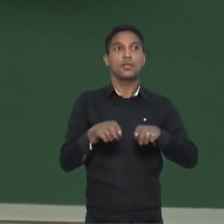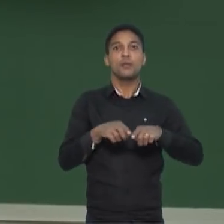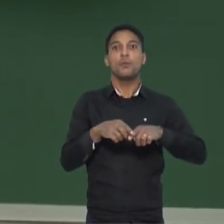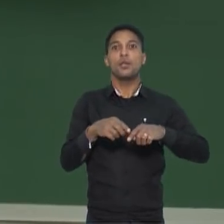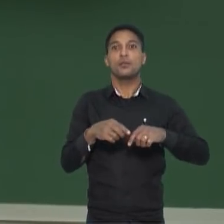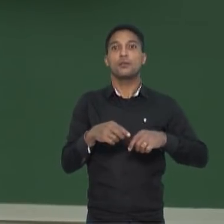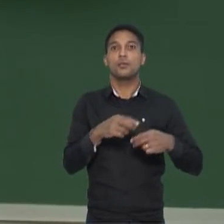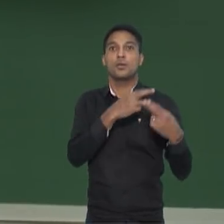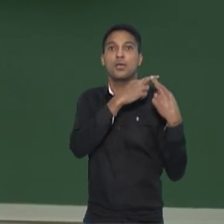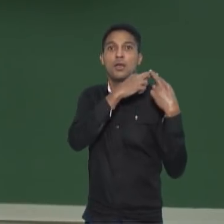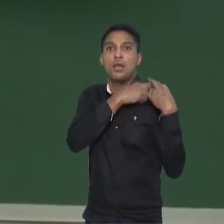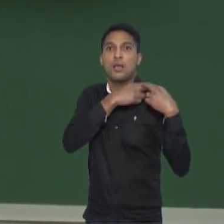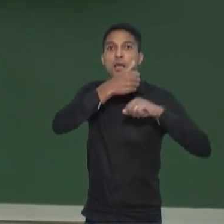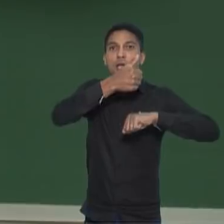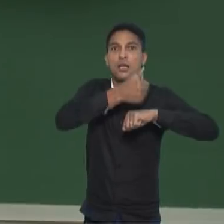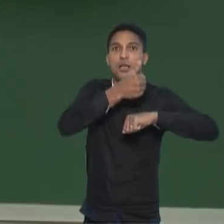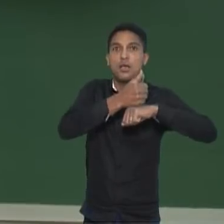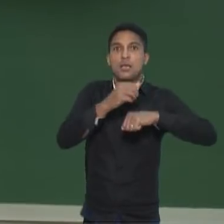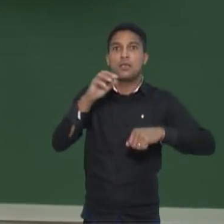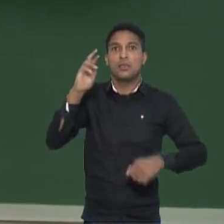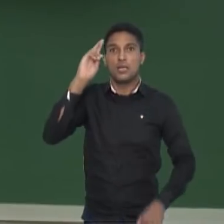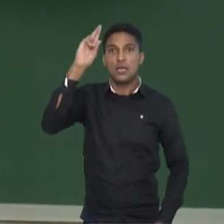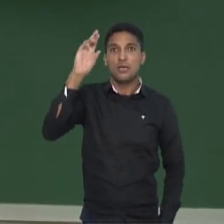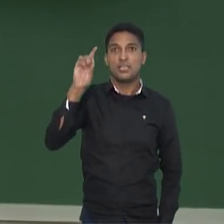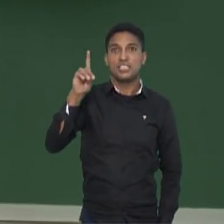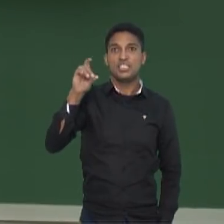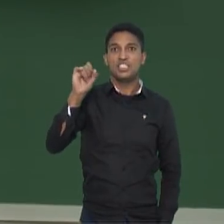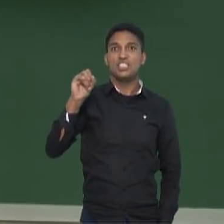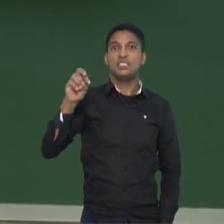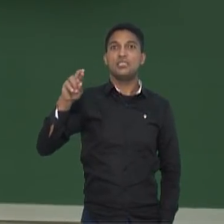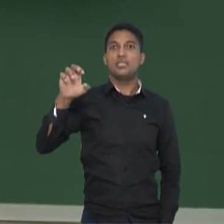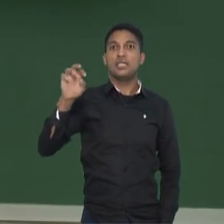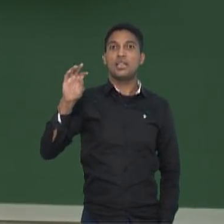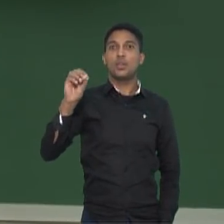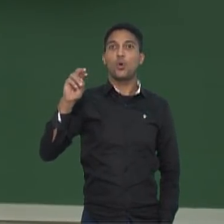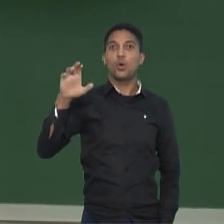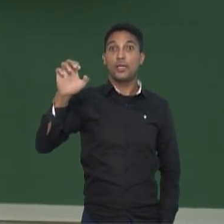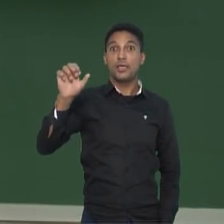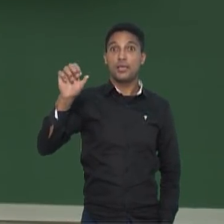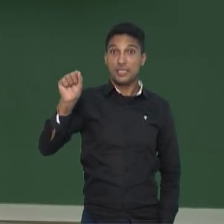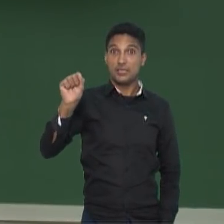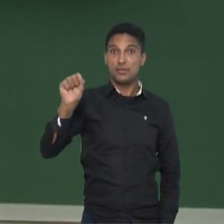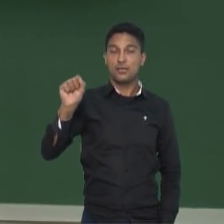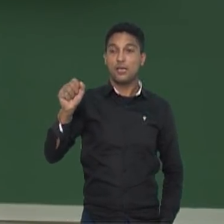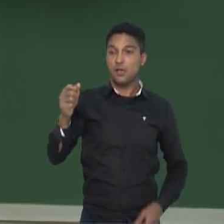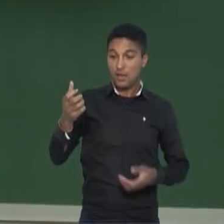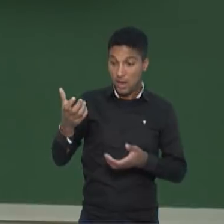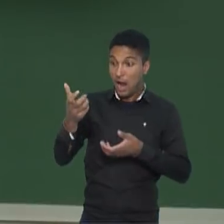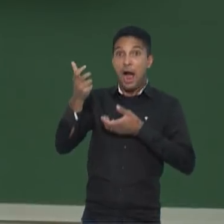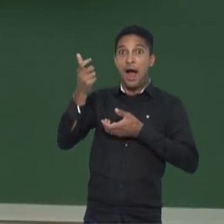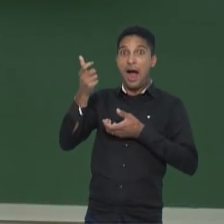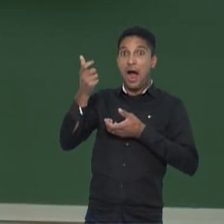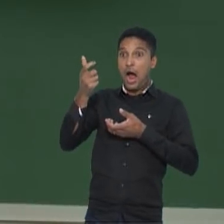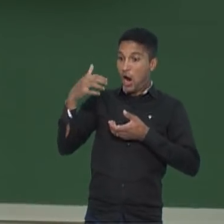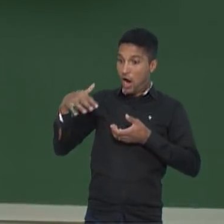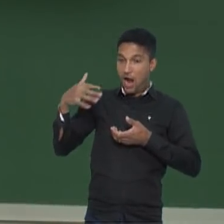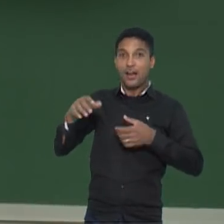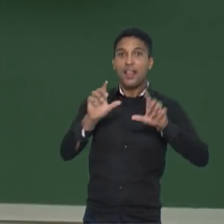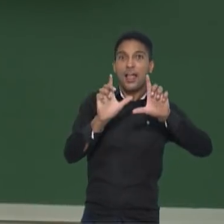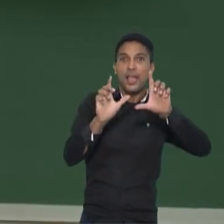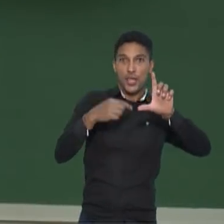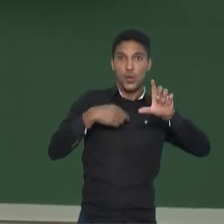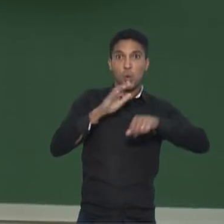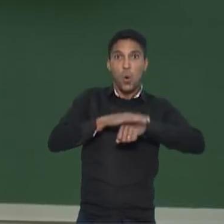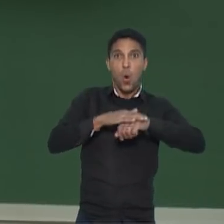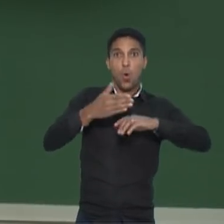produtores premiados têm se interessado pelo recurso. O que acontece? Antigamente havia um preconceito de quem fazia esse tipo de